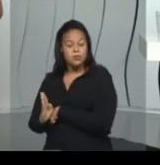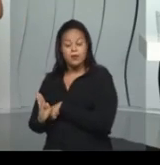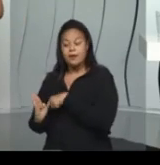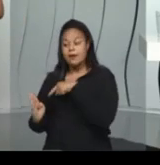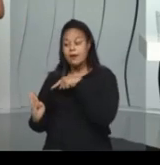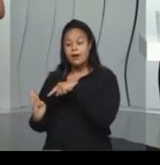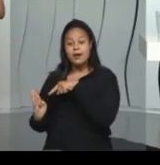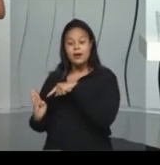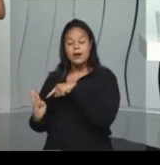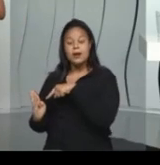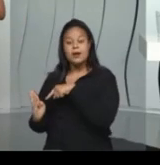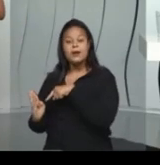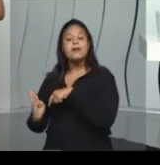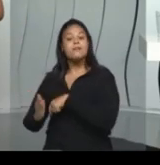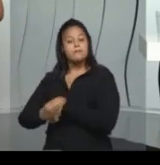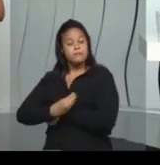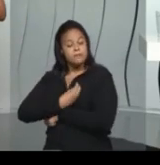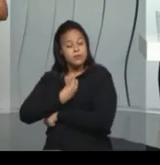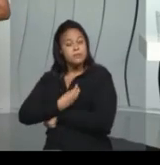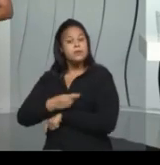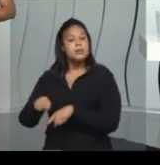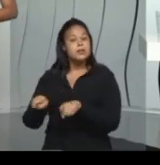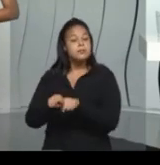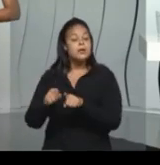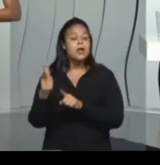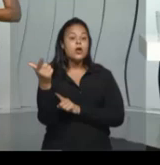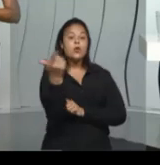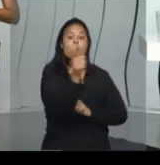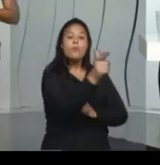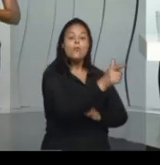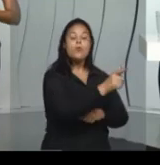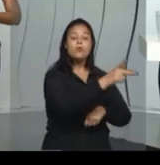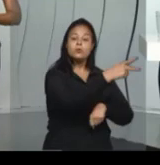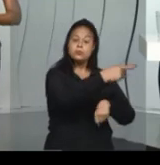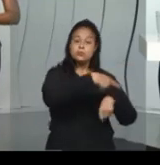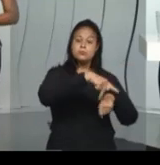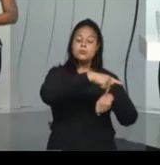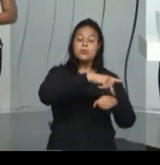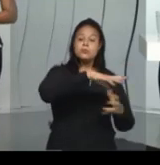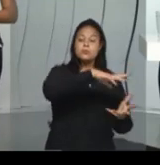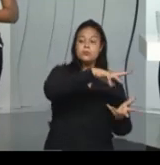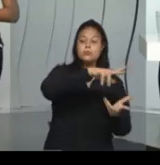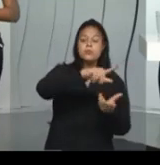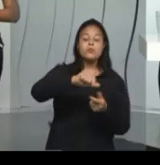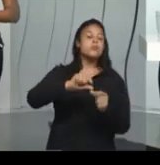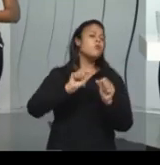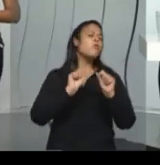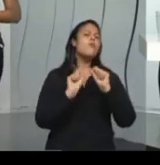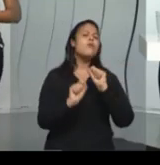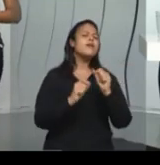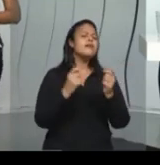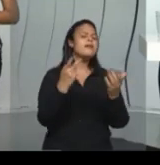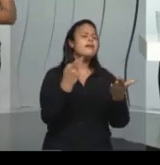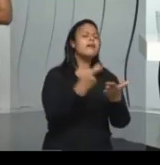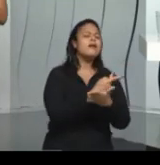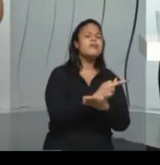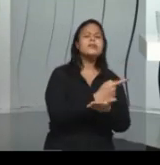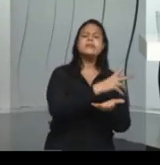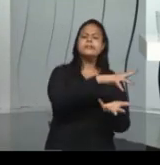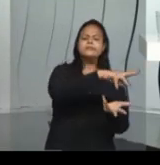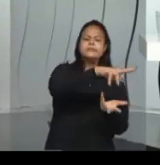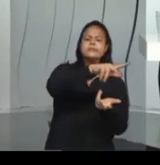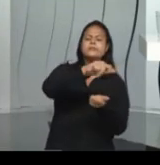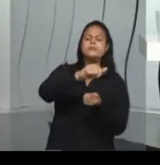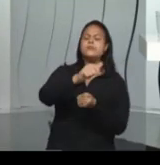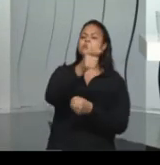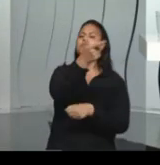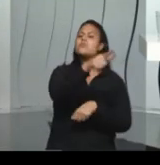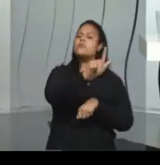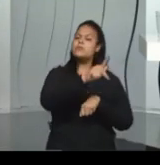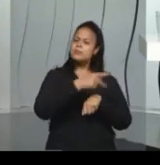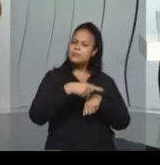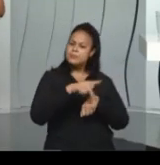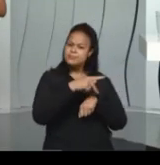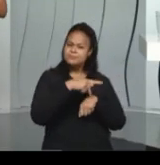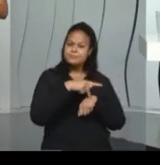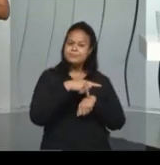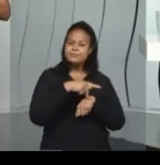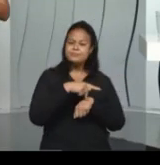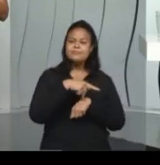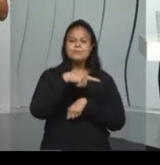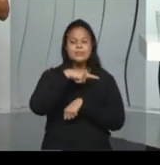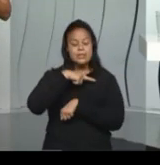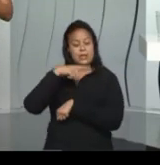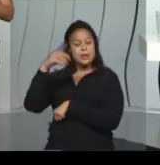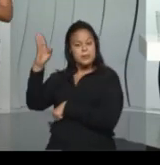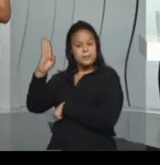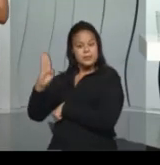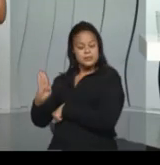vão falar o que está acontecendo nesses outros países. Então, nós vamos ter